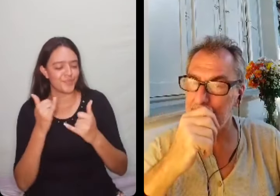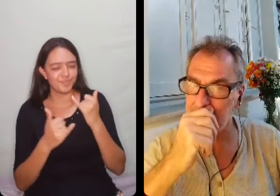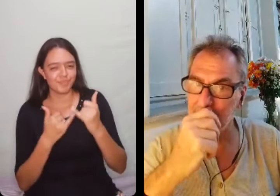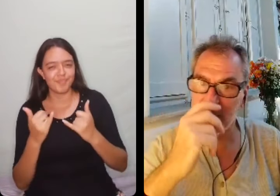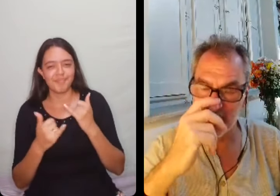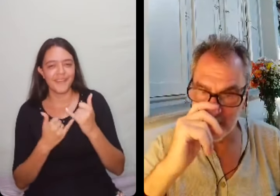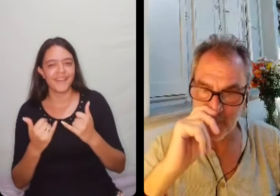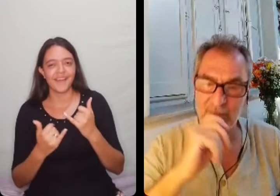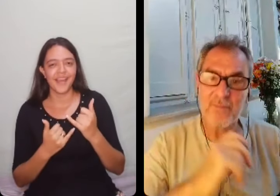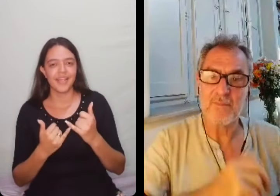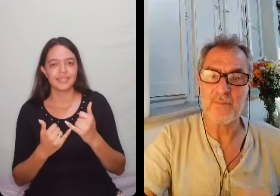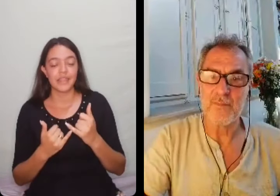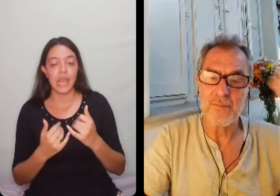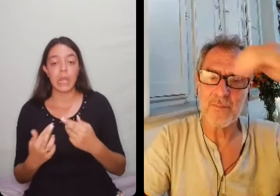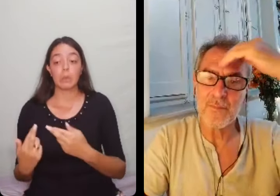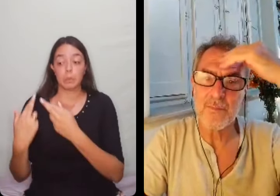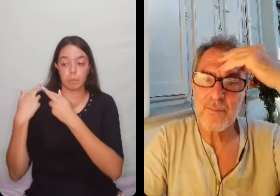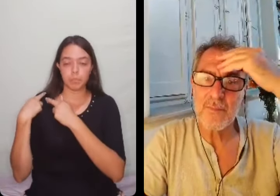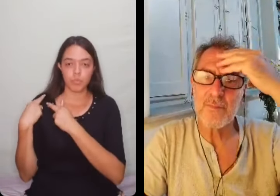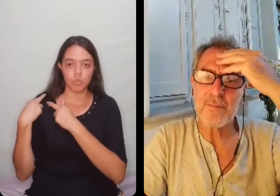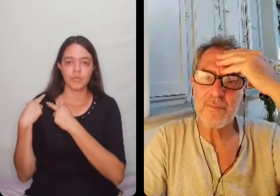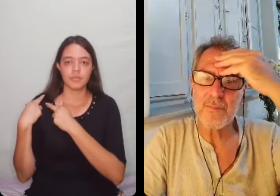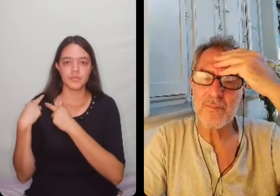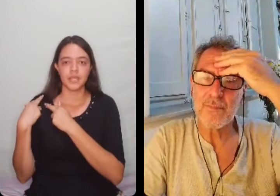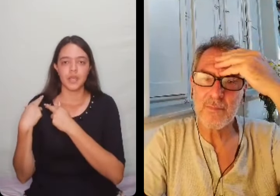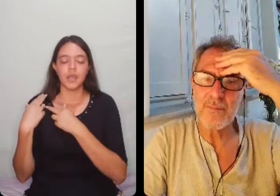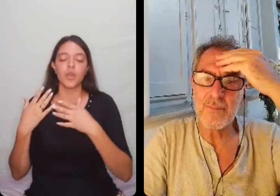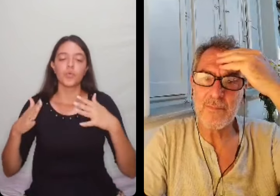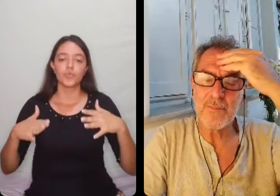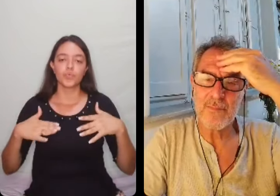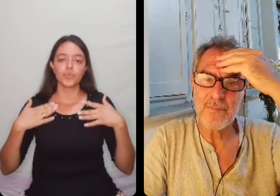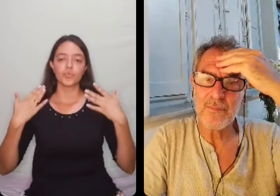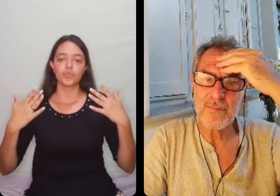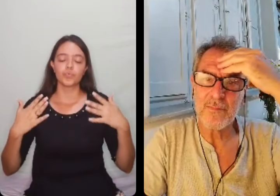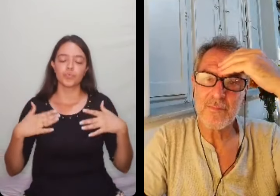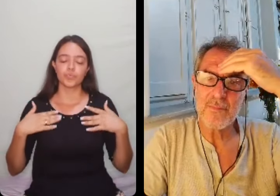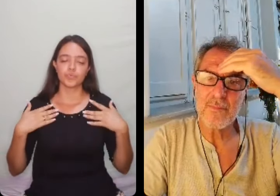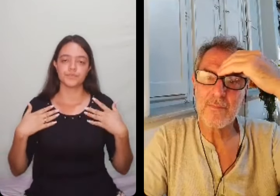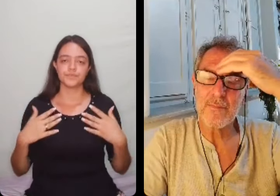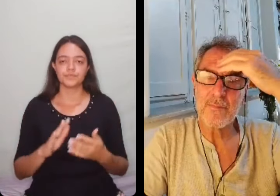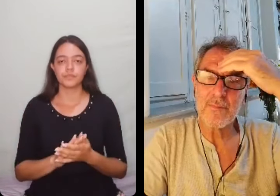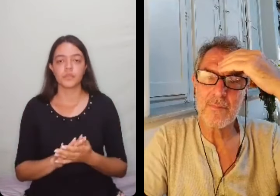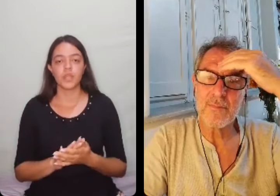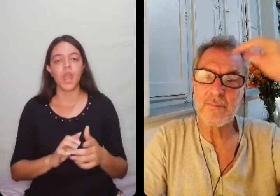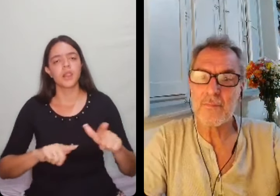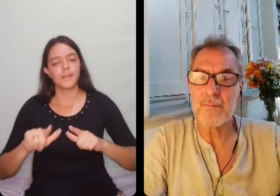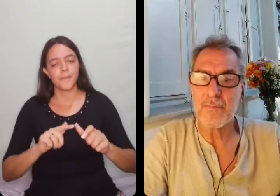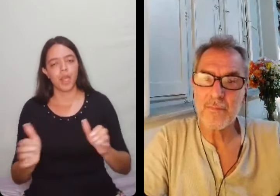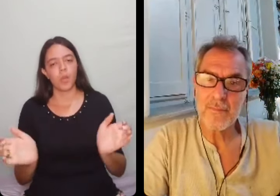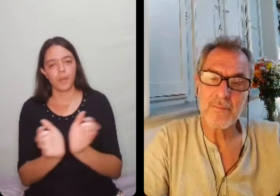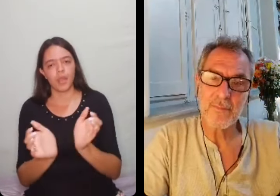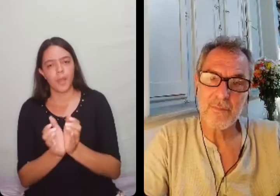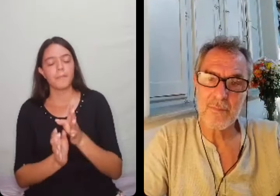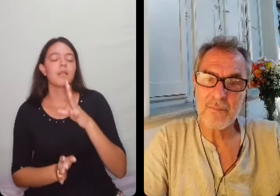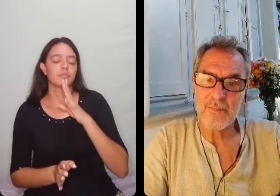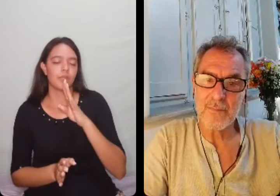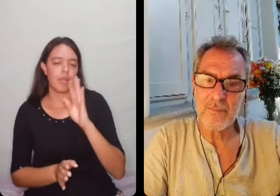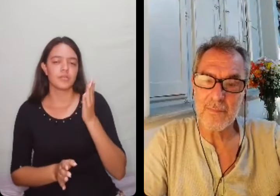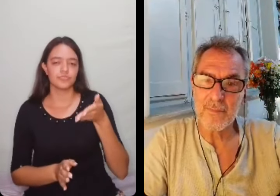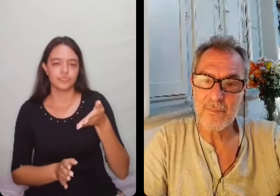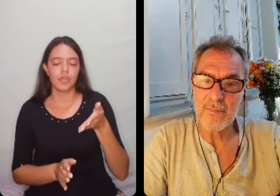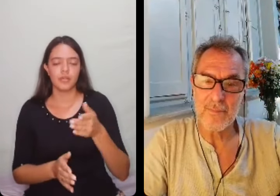responsabilidade. Mas dá para sentir essa leveza, né? De trabalhar com uma equipe que já se conhece, né? Então, que já